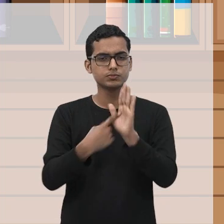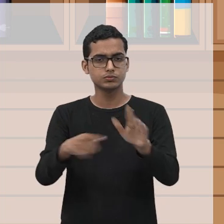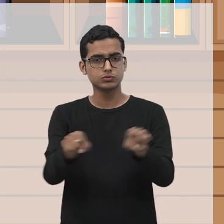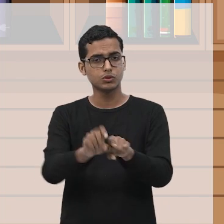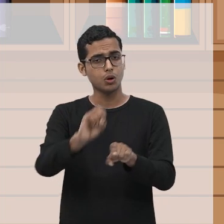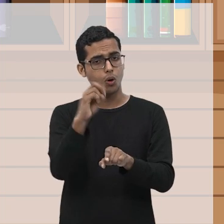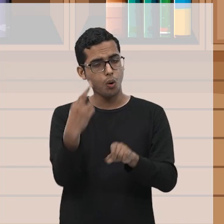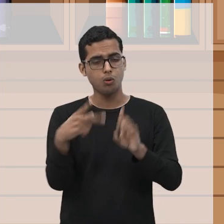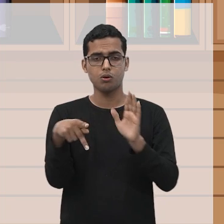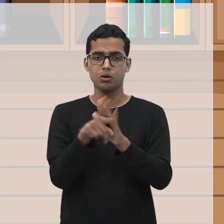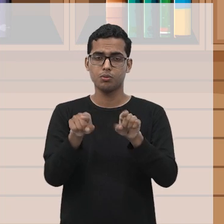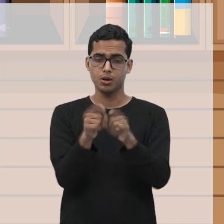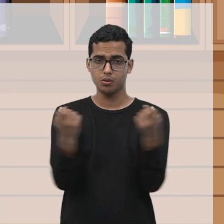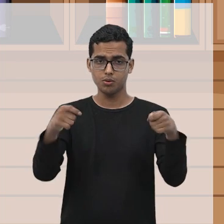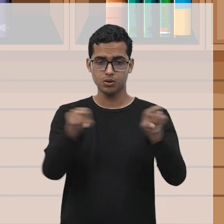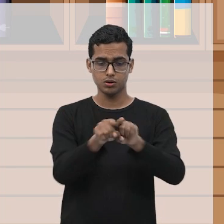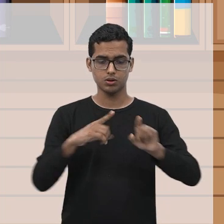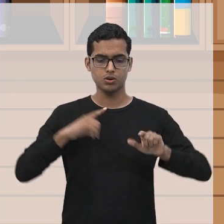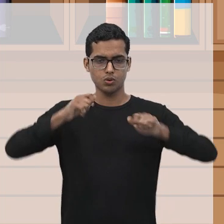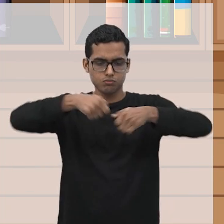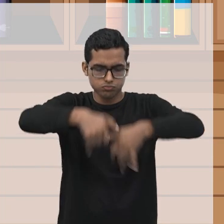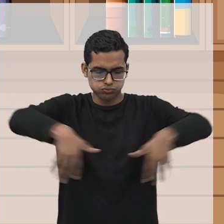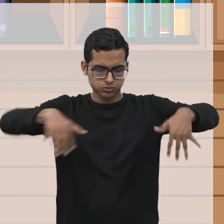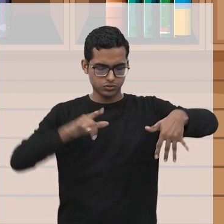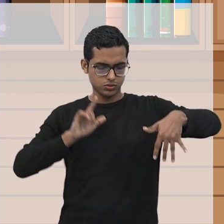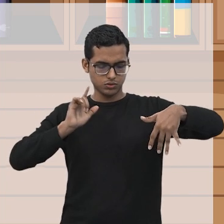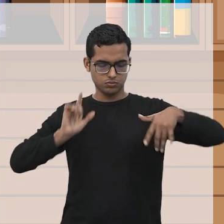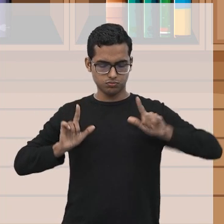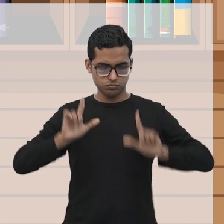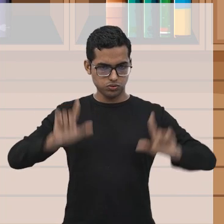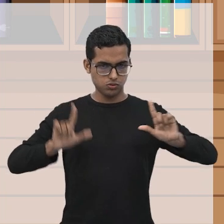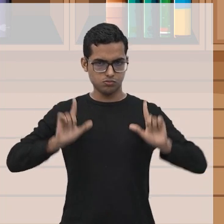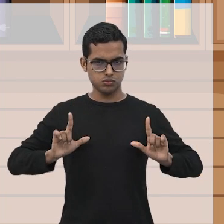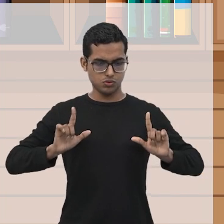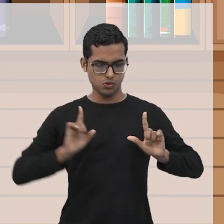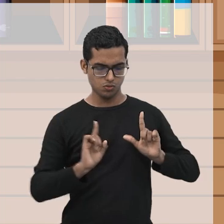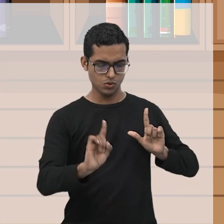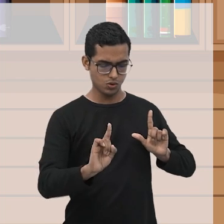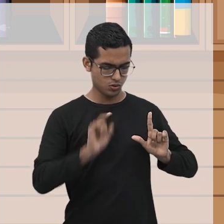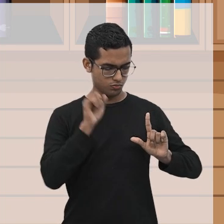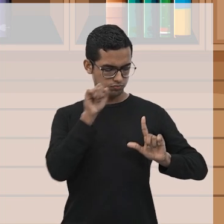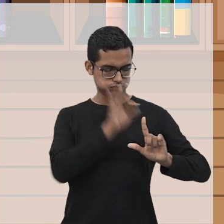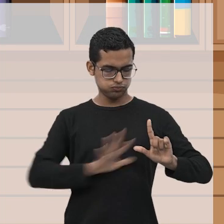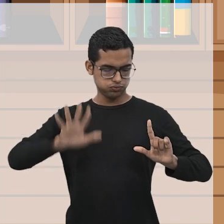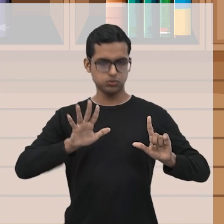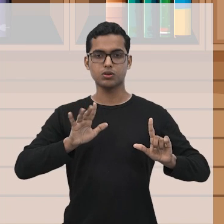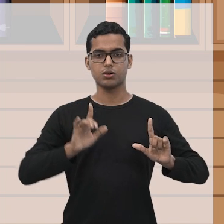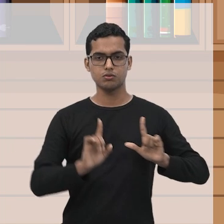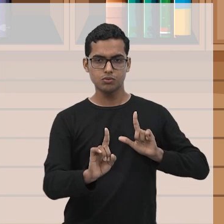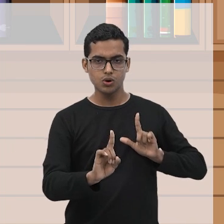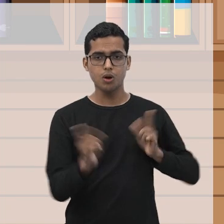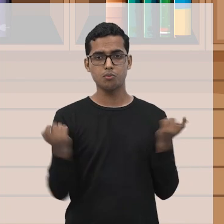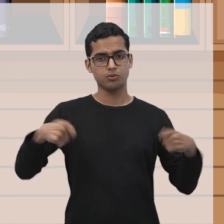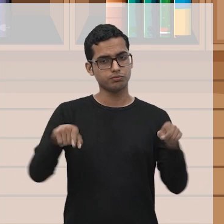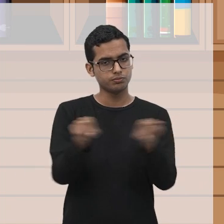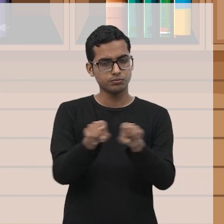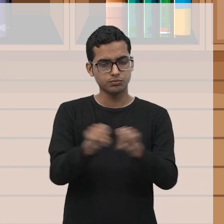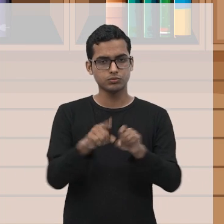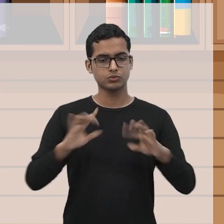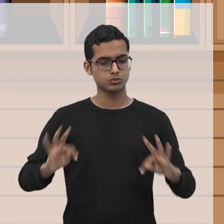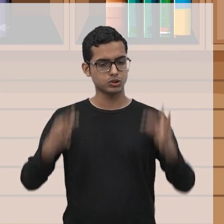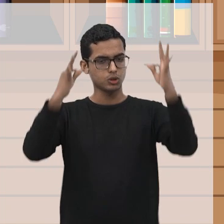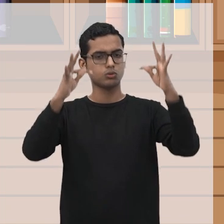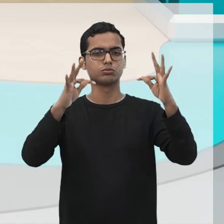virtual, como vocês estão vendo aí na imagem. Então, com a tecnologia, nós podemos usar esse